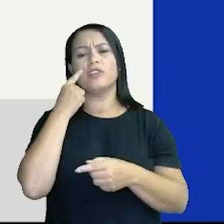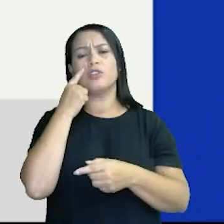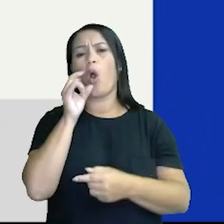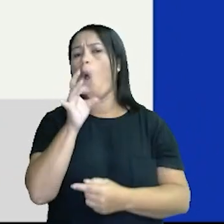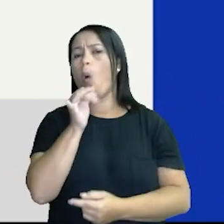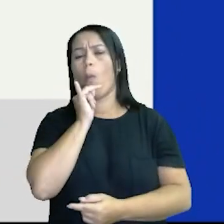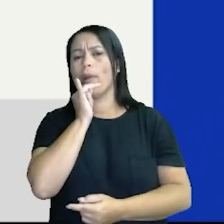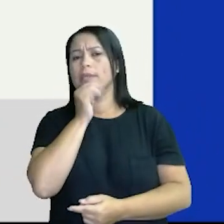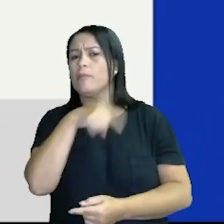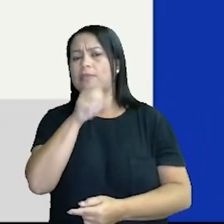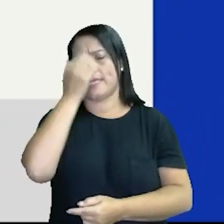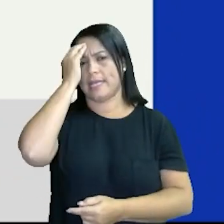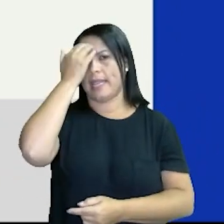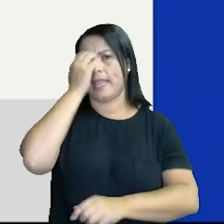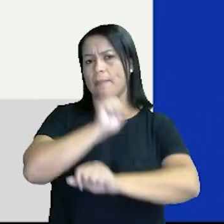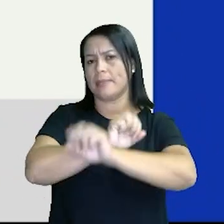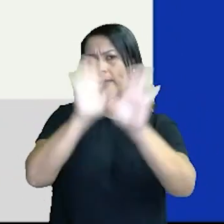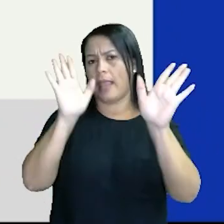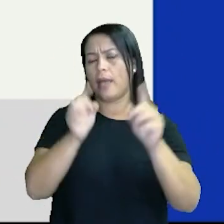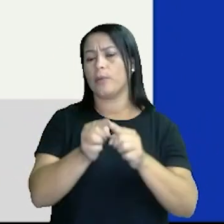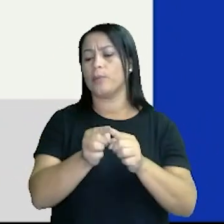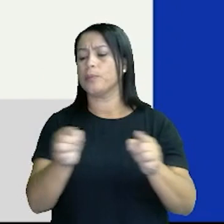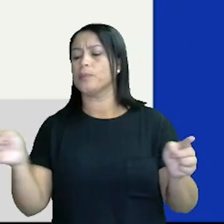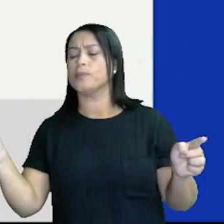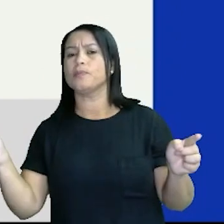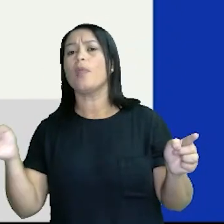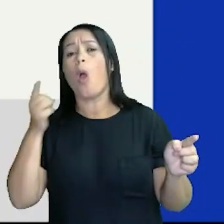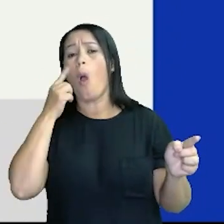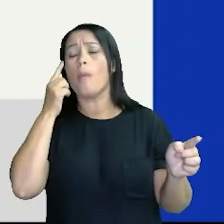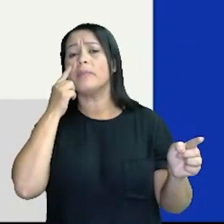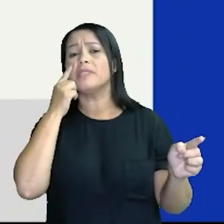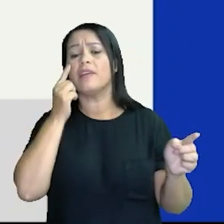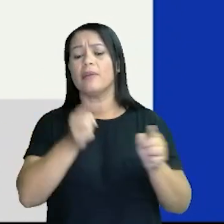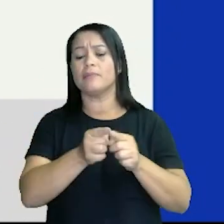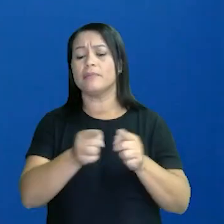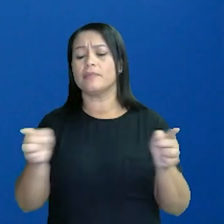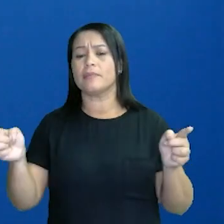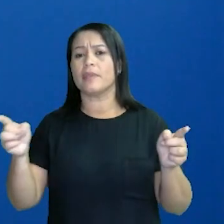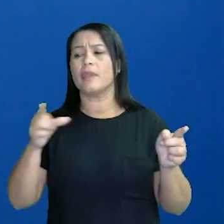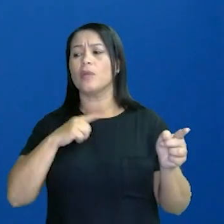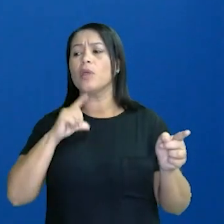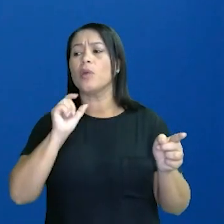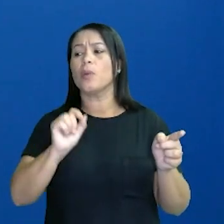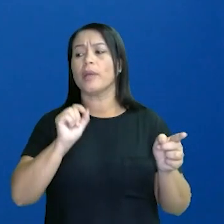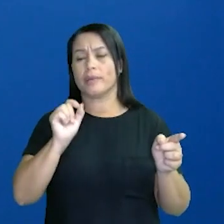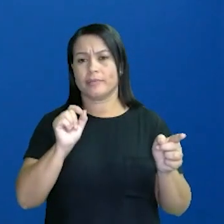já é uma noção da nossa reta numérica. Vê só. Aqui eu tenho